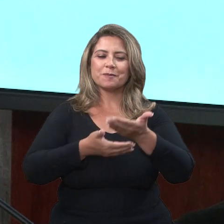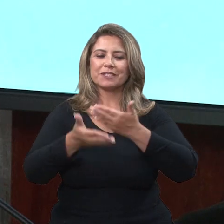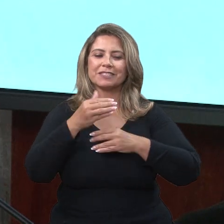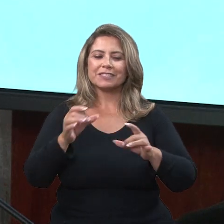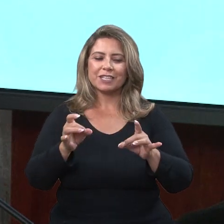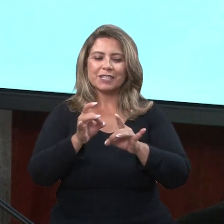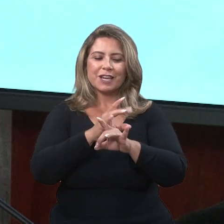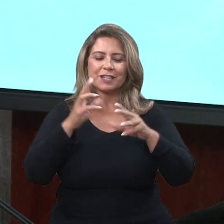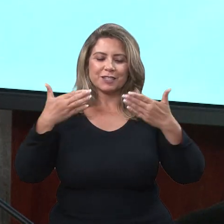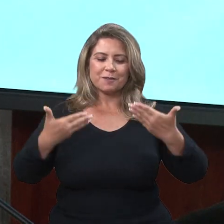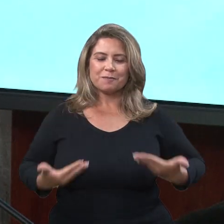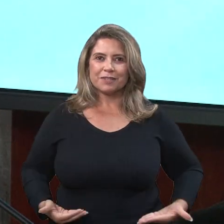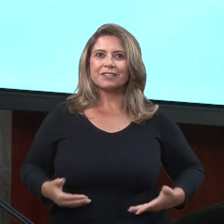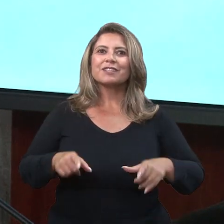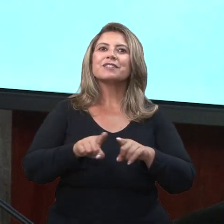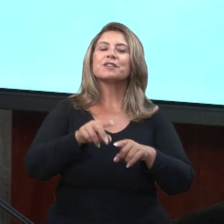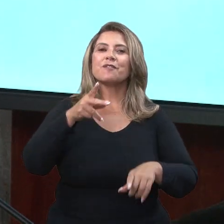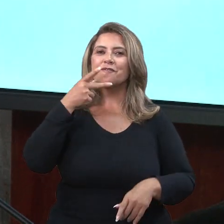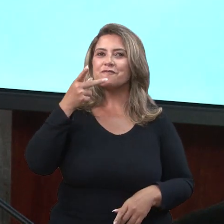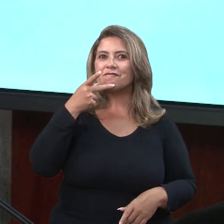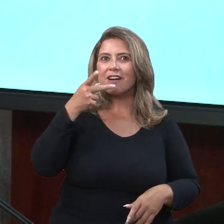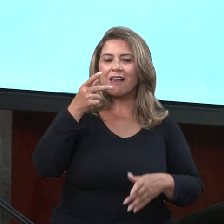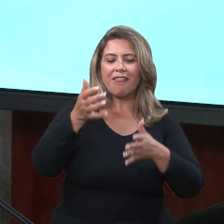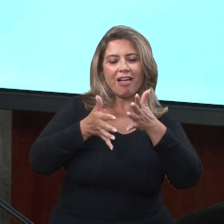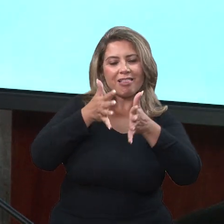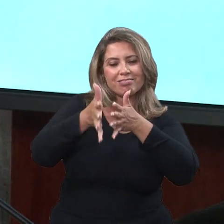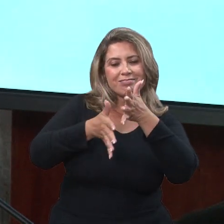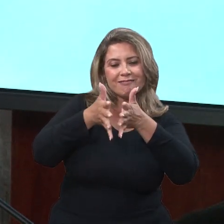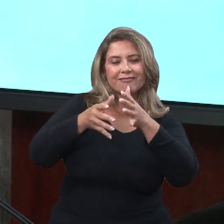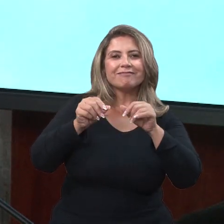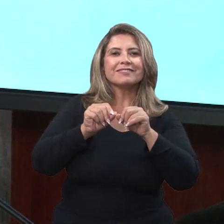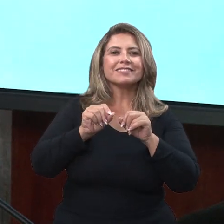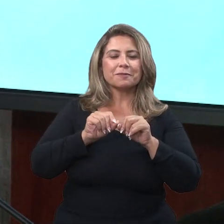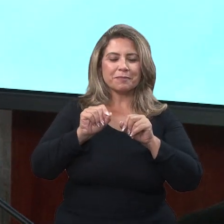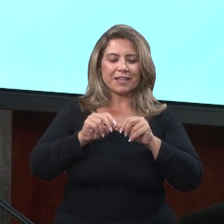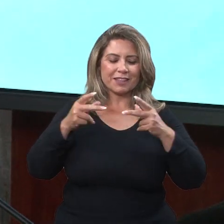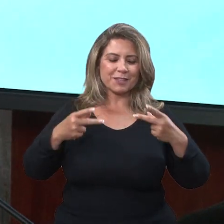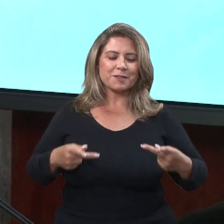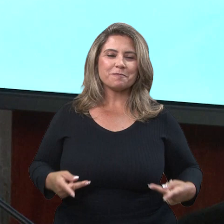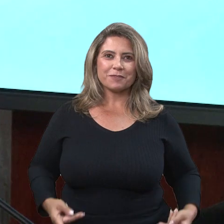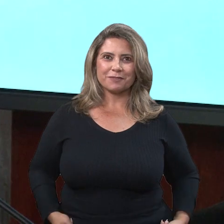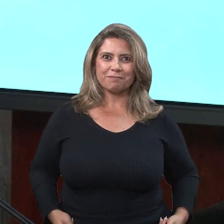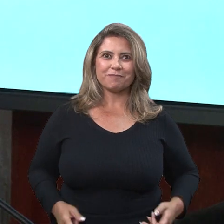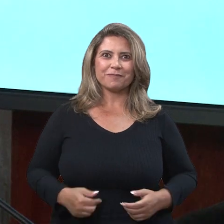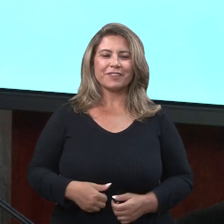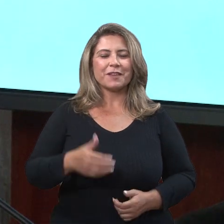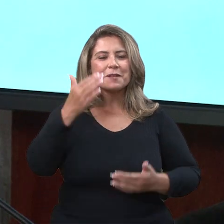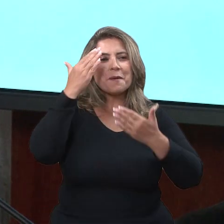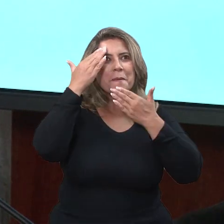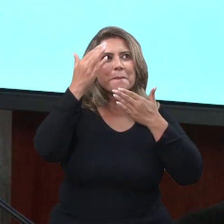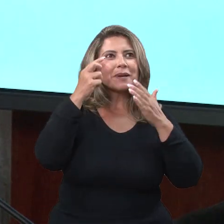não só no falar, mas também no fazer. Então, muito obrigada a quem nos assistiu até